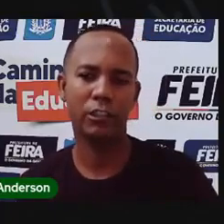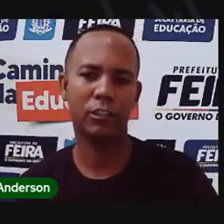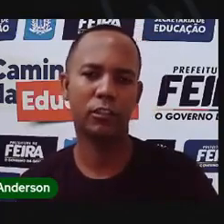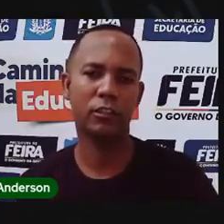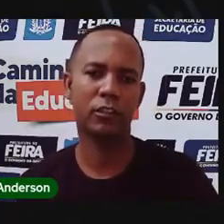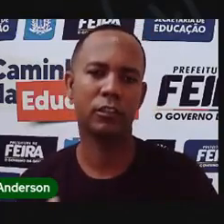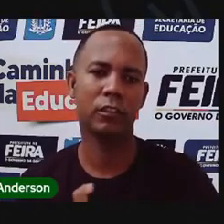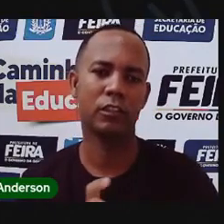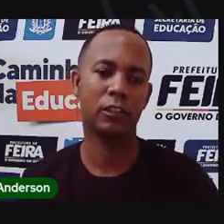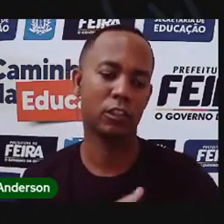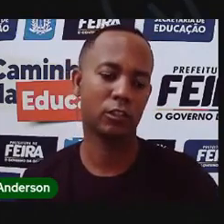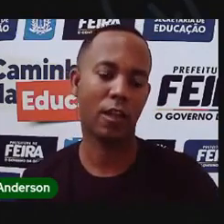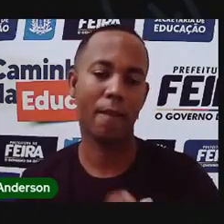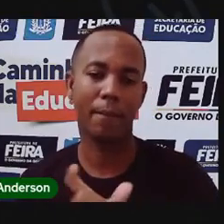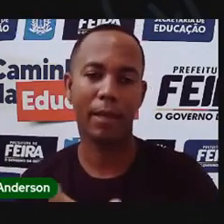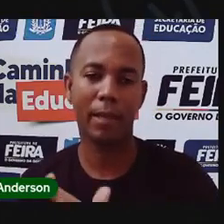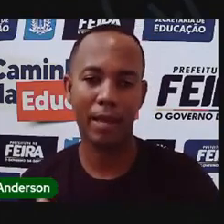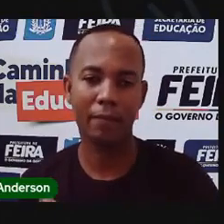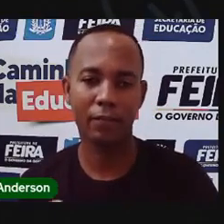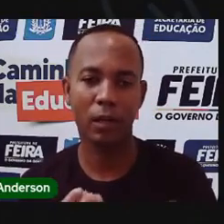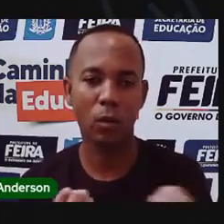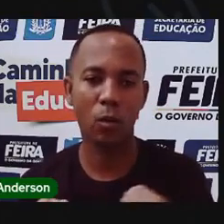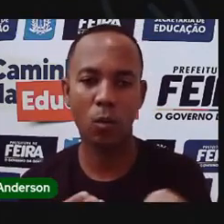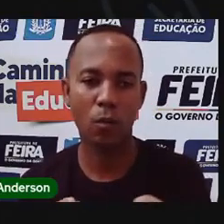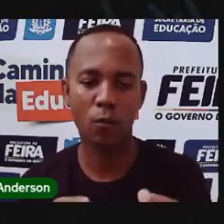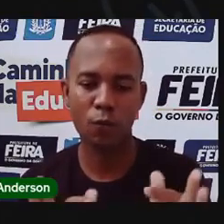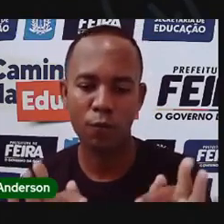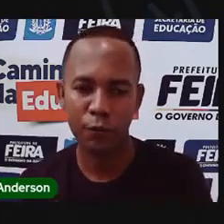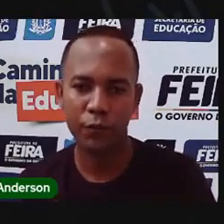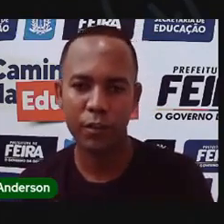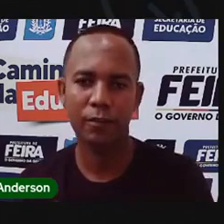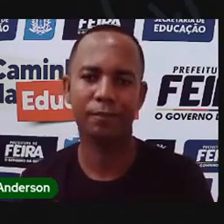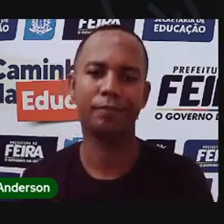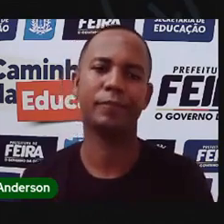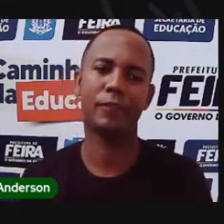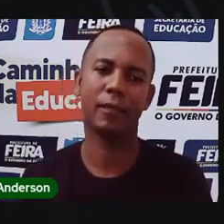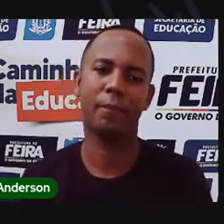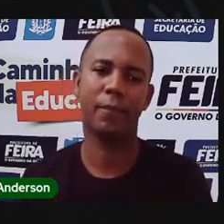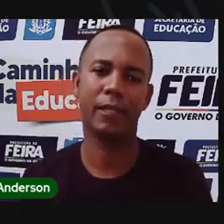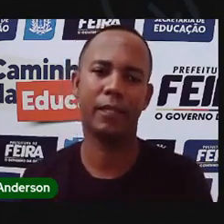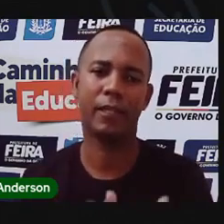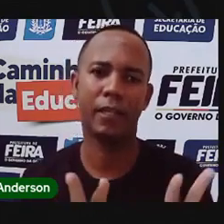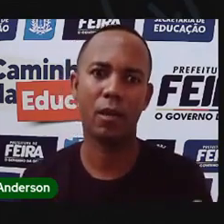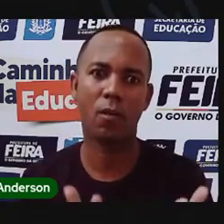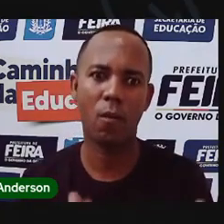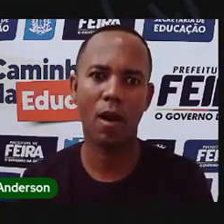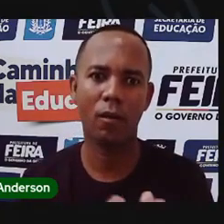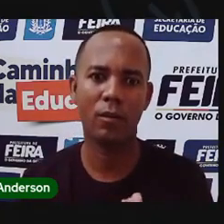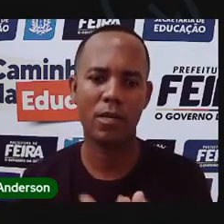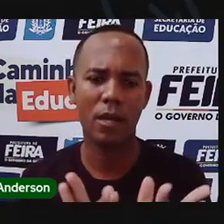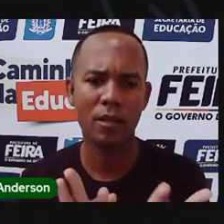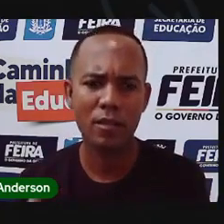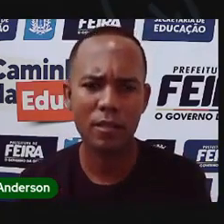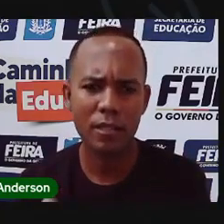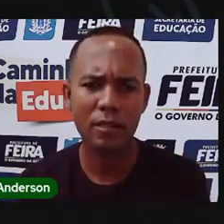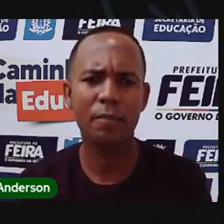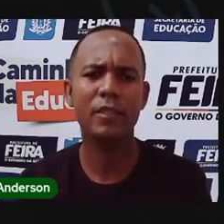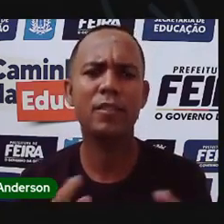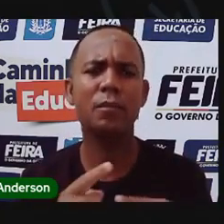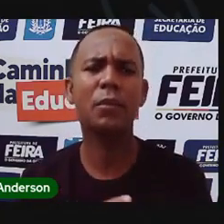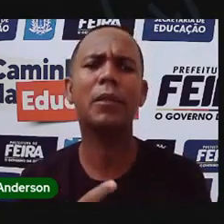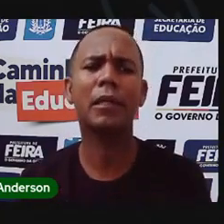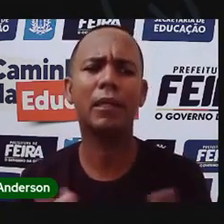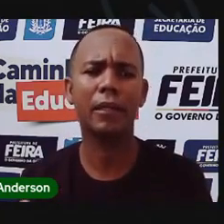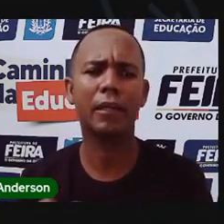Chocolate. Late, os dois terminam com o mesmo som. Então, isso são rimas simples. E por que